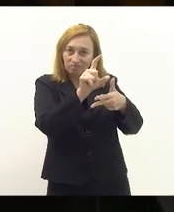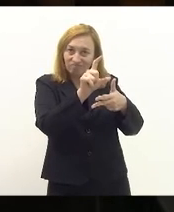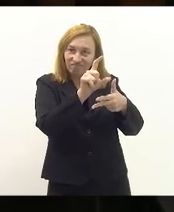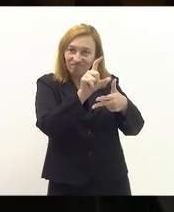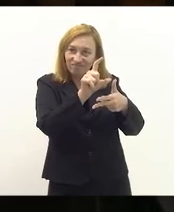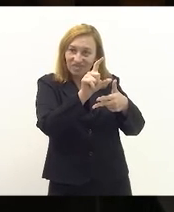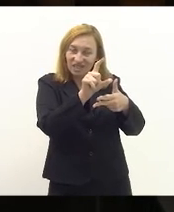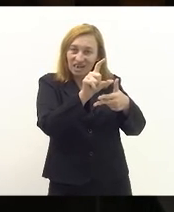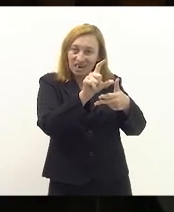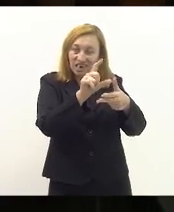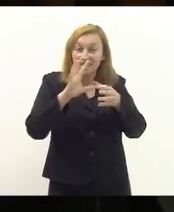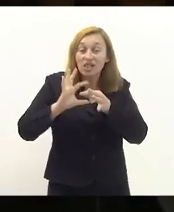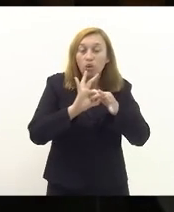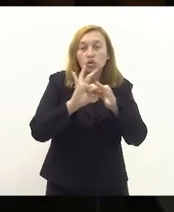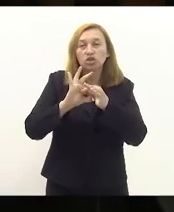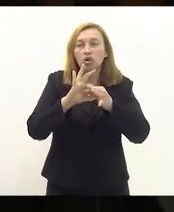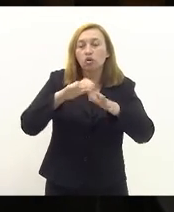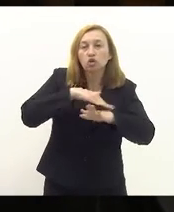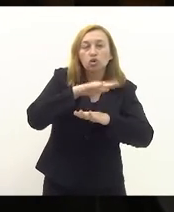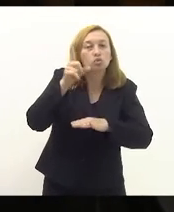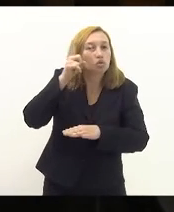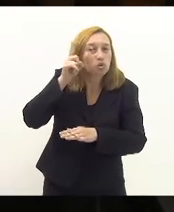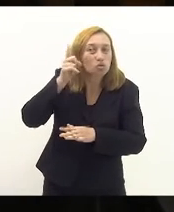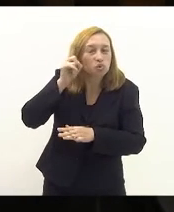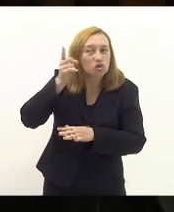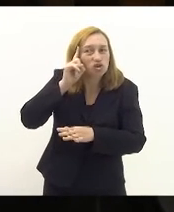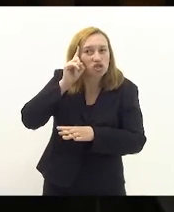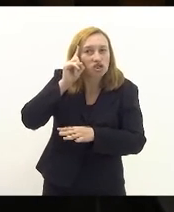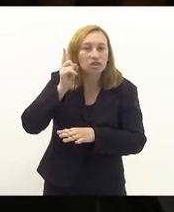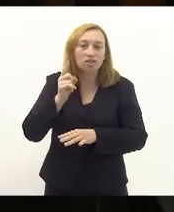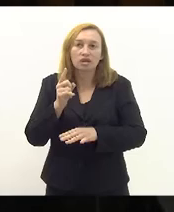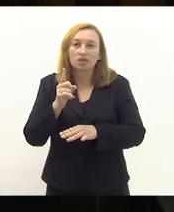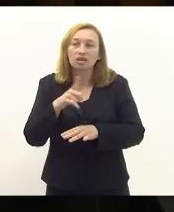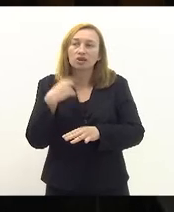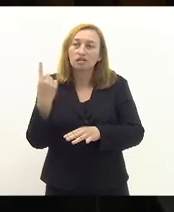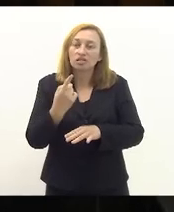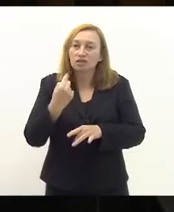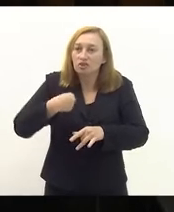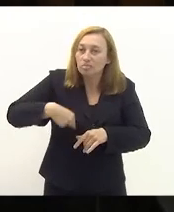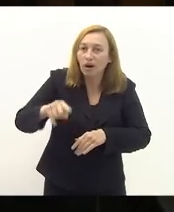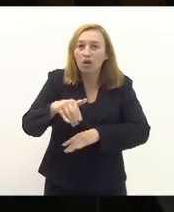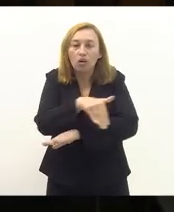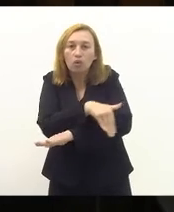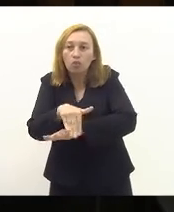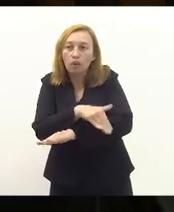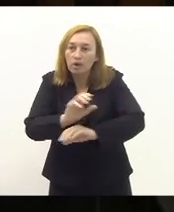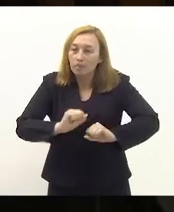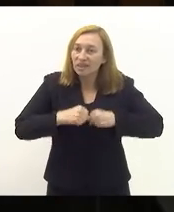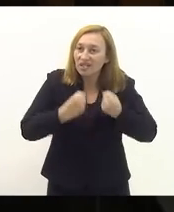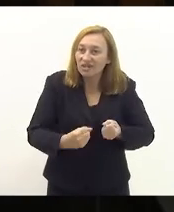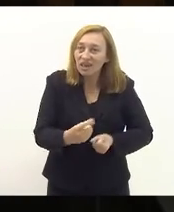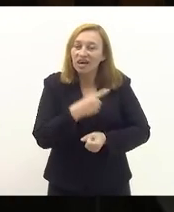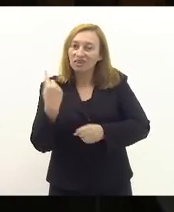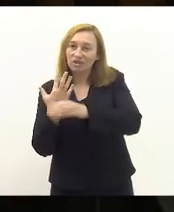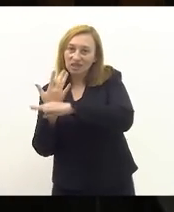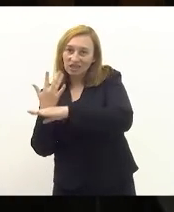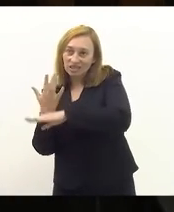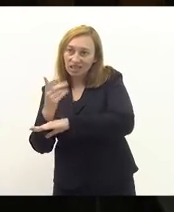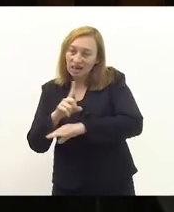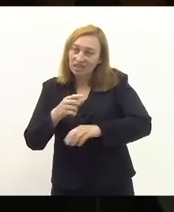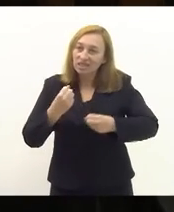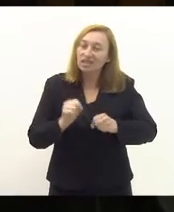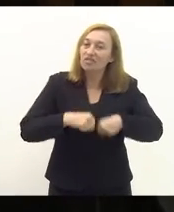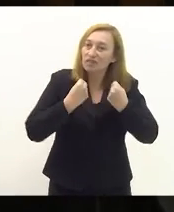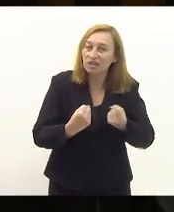essa sinergia faz com que todos os dias é mas vamos para as ruas para defender a nossa cidade para